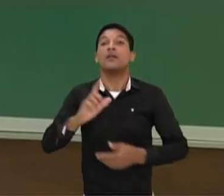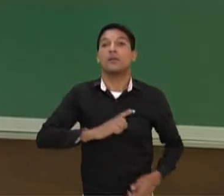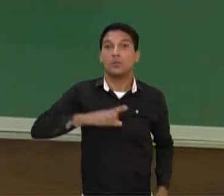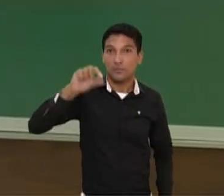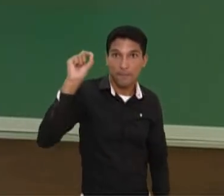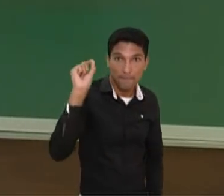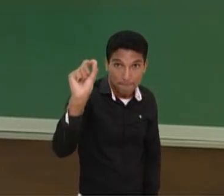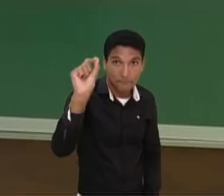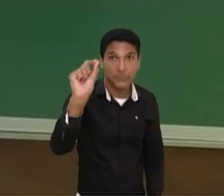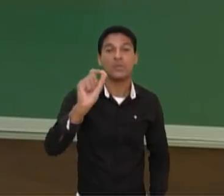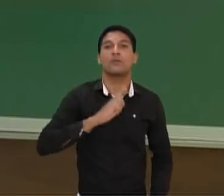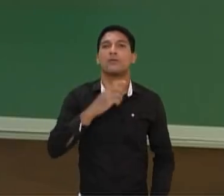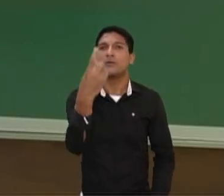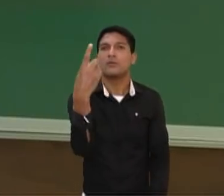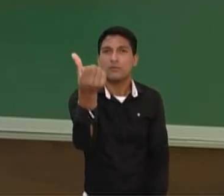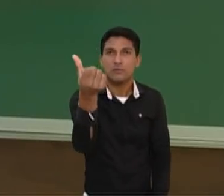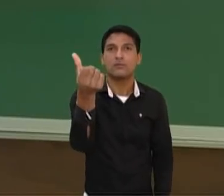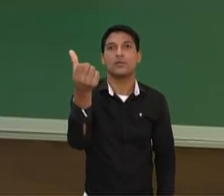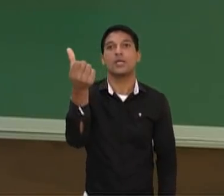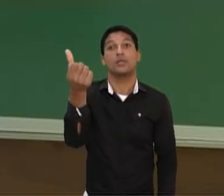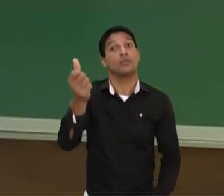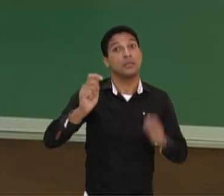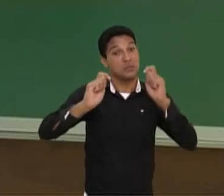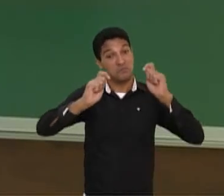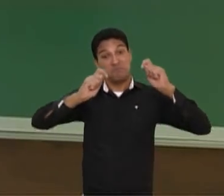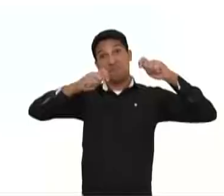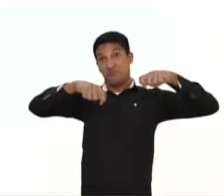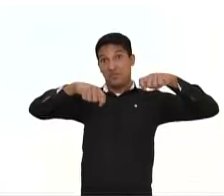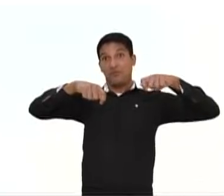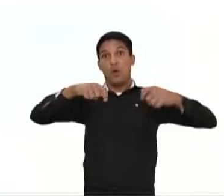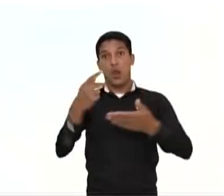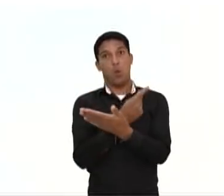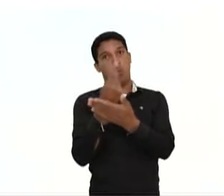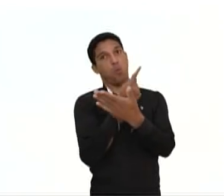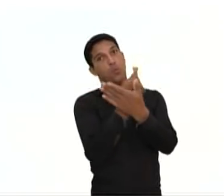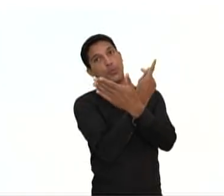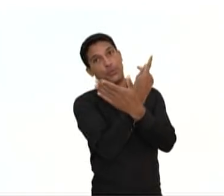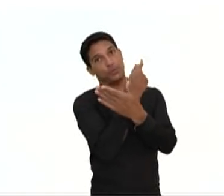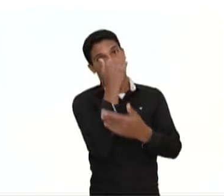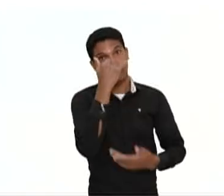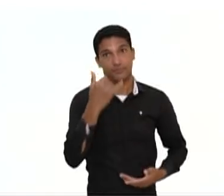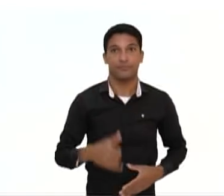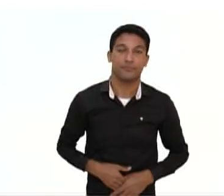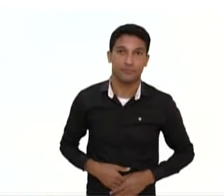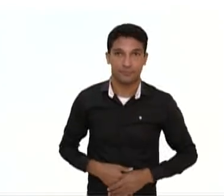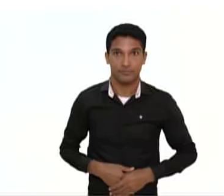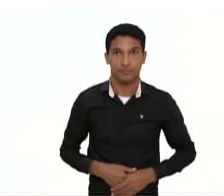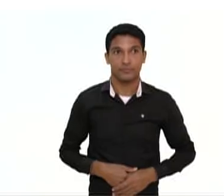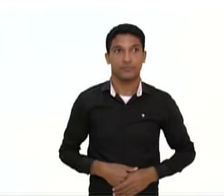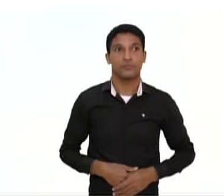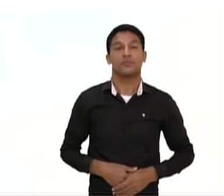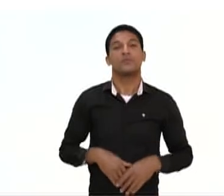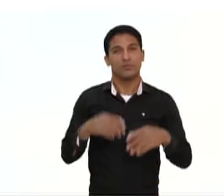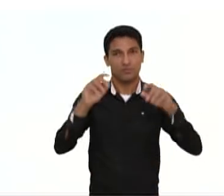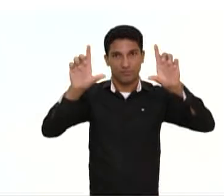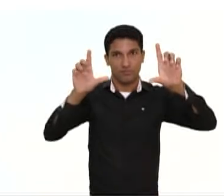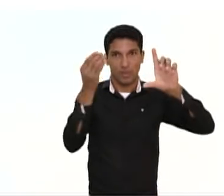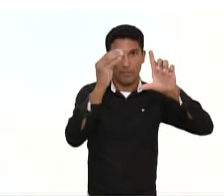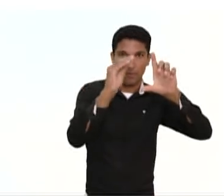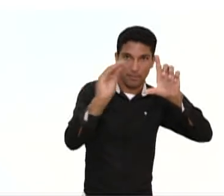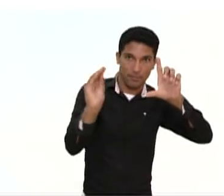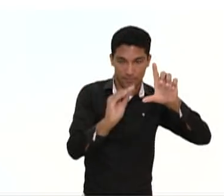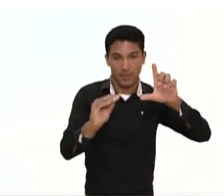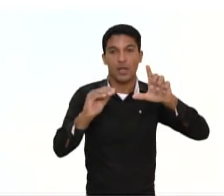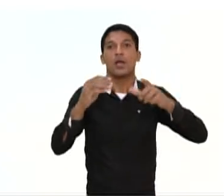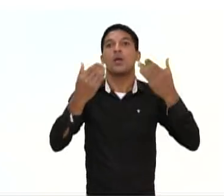quê? Temos 16 casos possíveis, certo? São 16 possibilidades de preenchimento desta